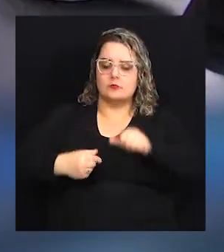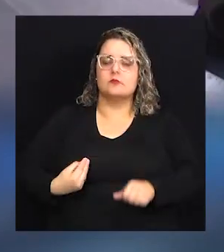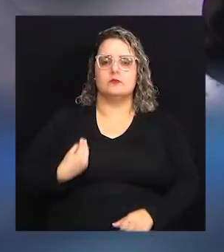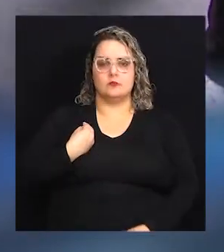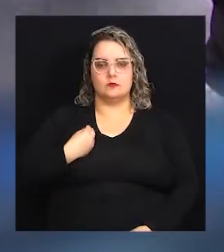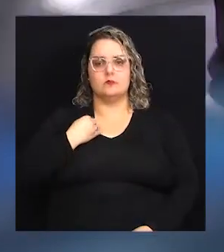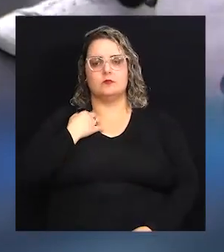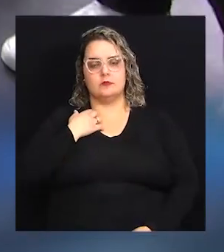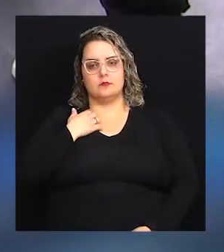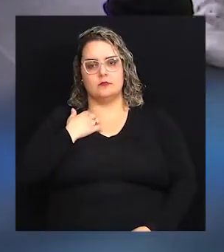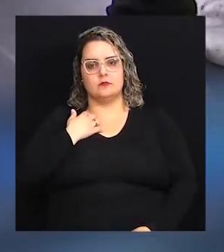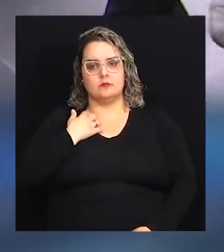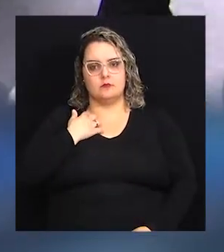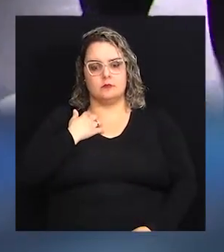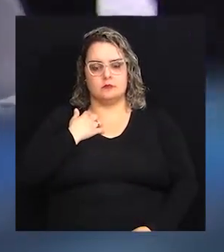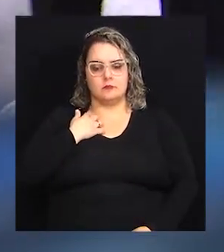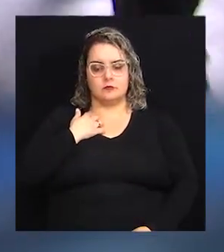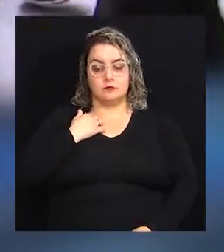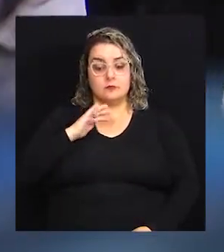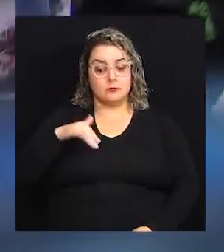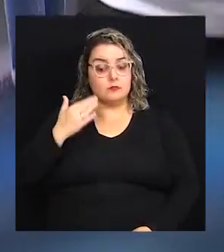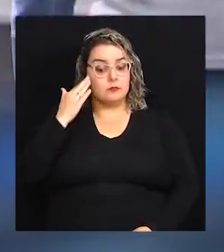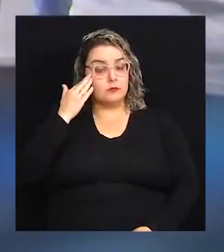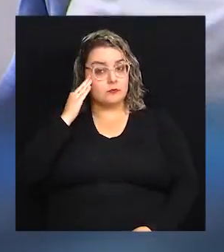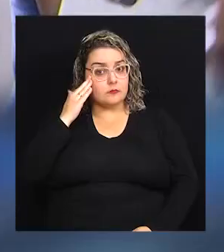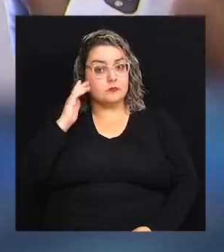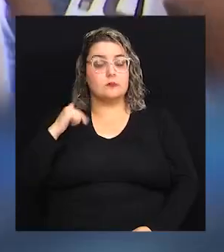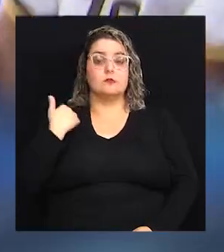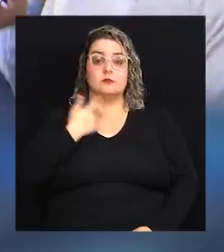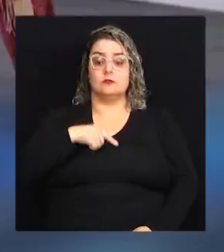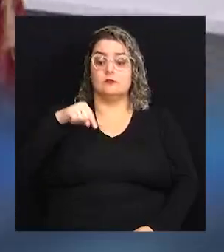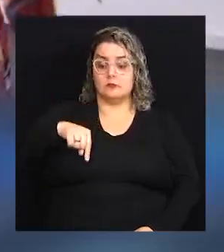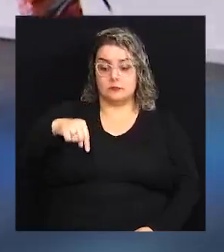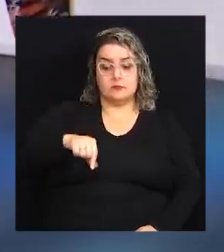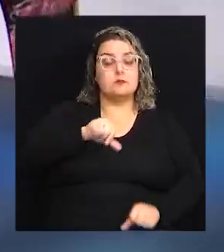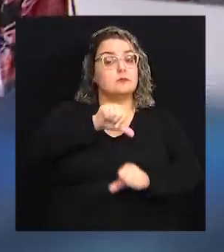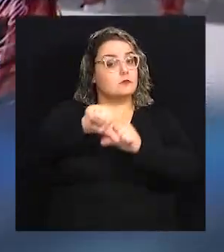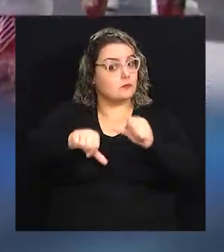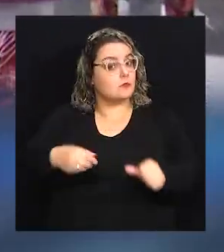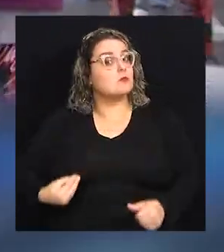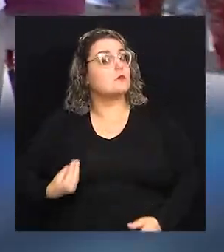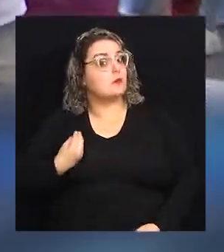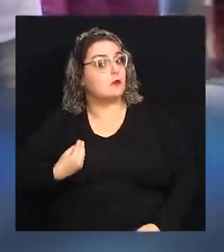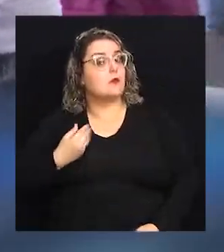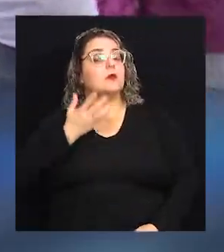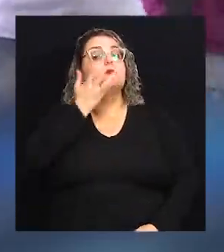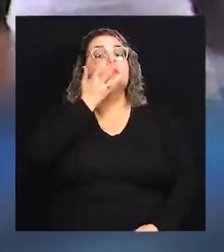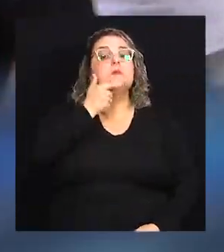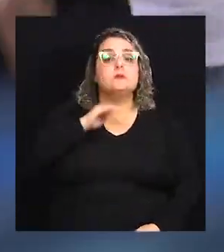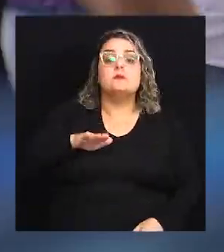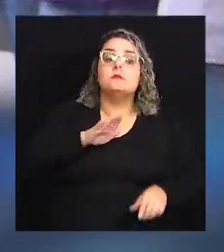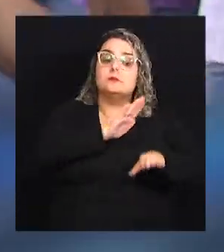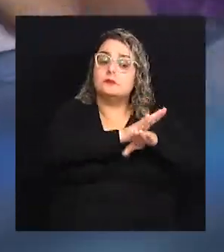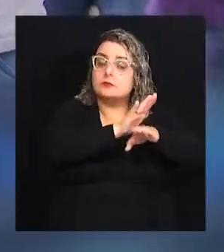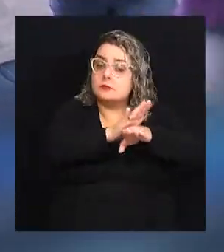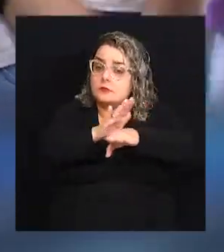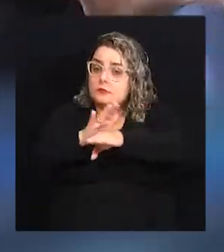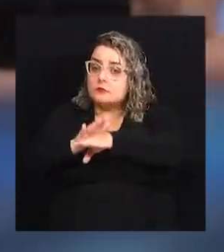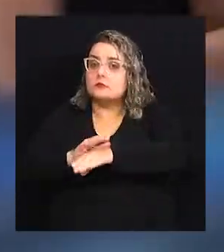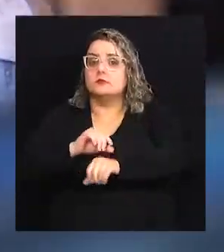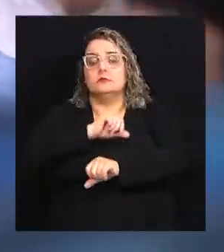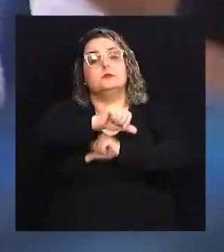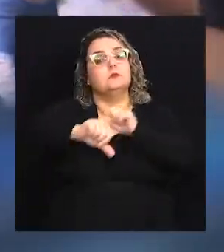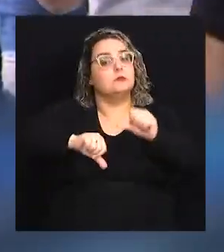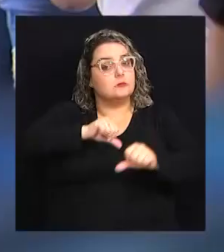transformar vidas. Então, quando as pessoas entendem que nós estamos aqui para transformar a vida dessas crianças, para